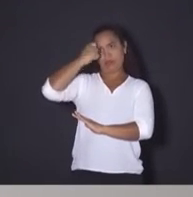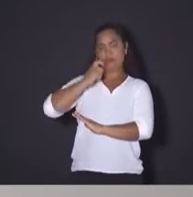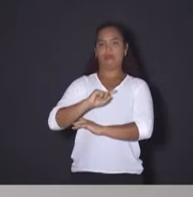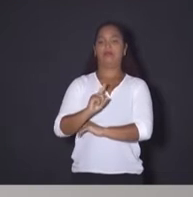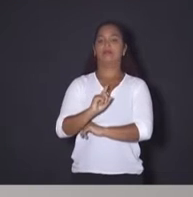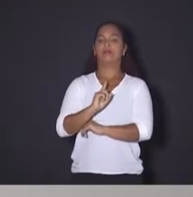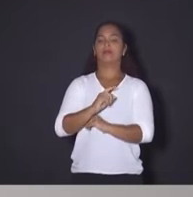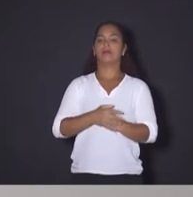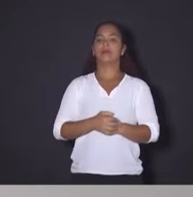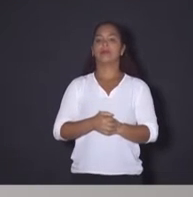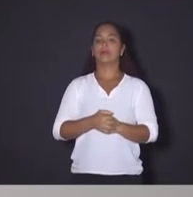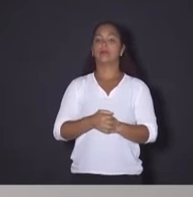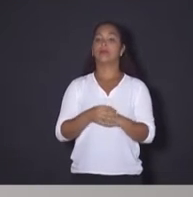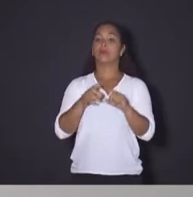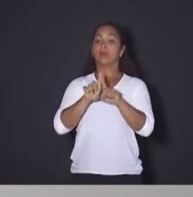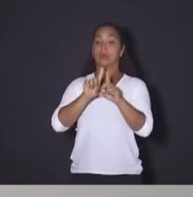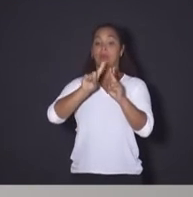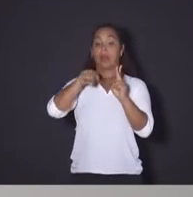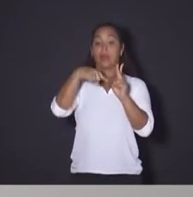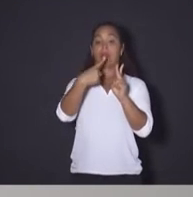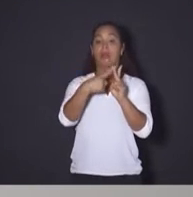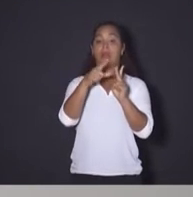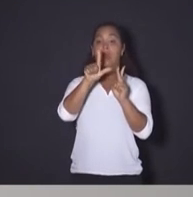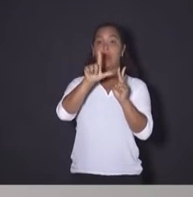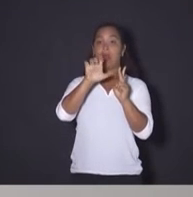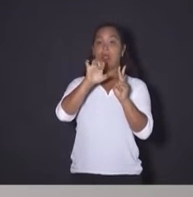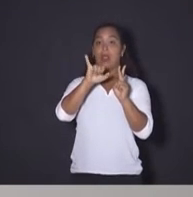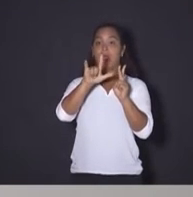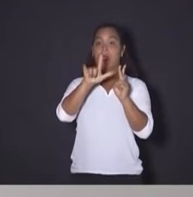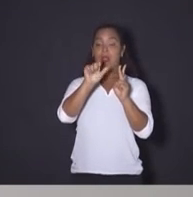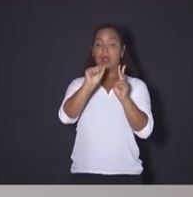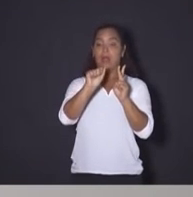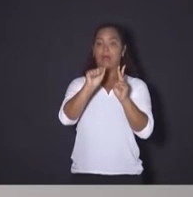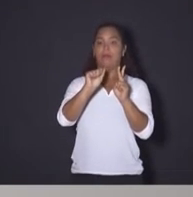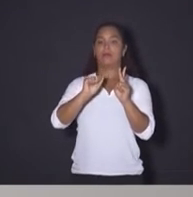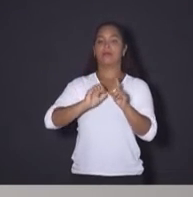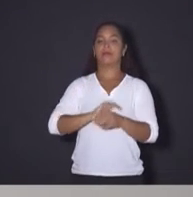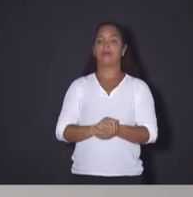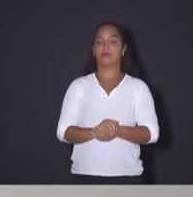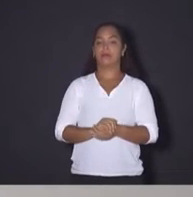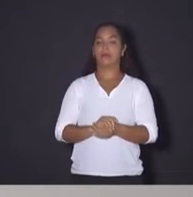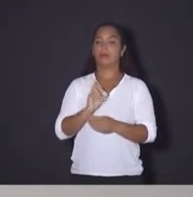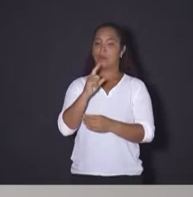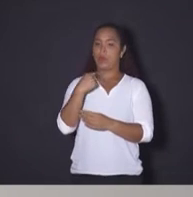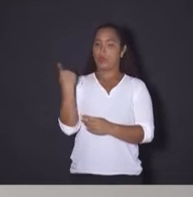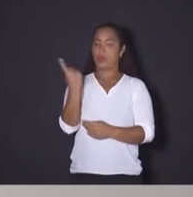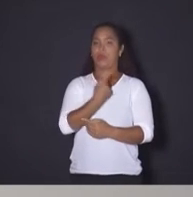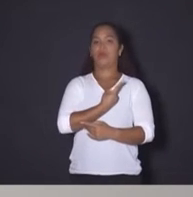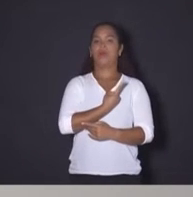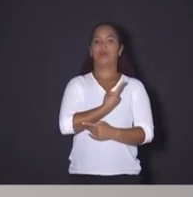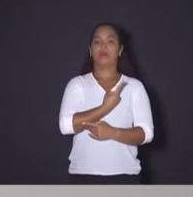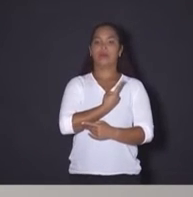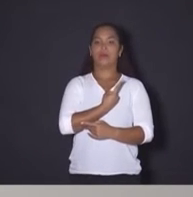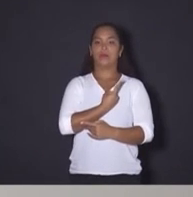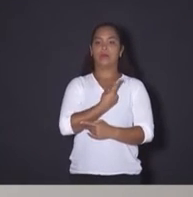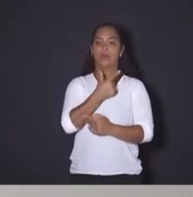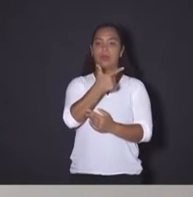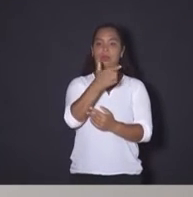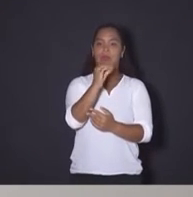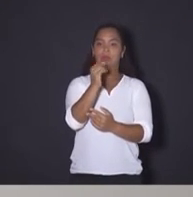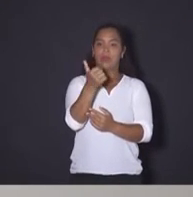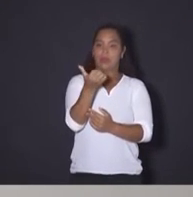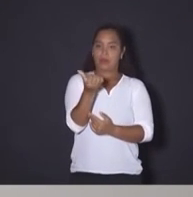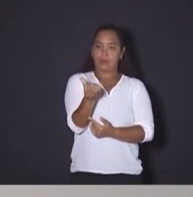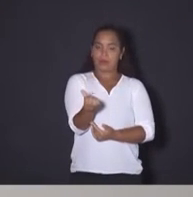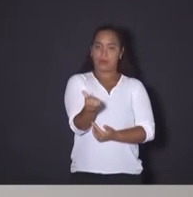em seguida léo gonçalves e nós em 2016